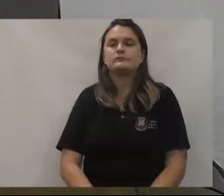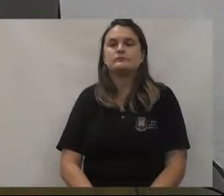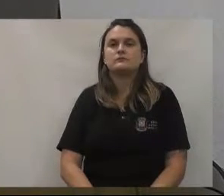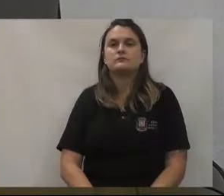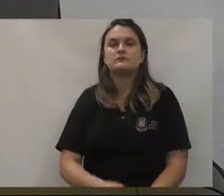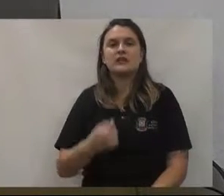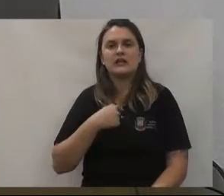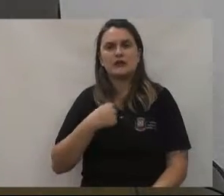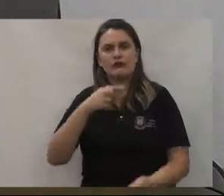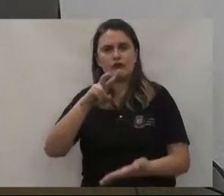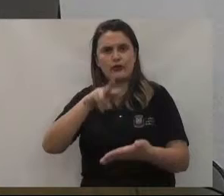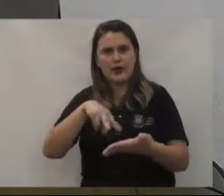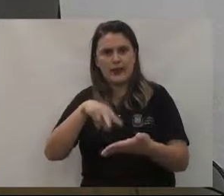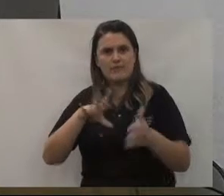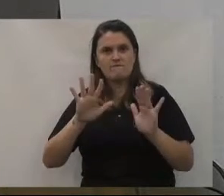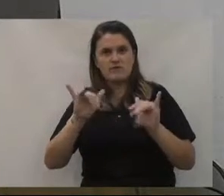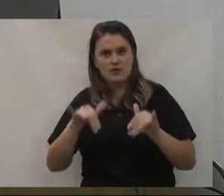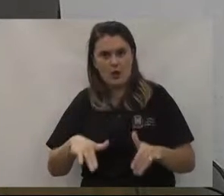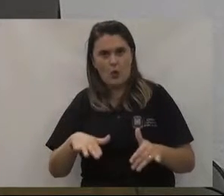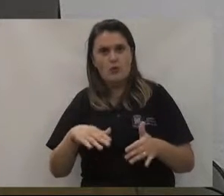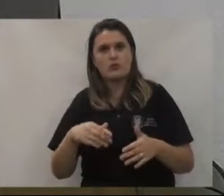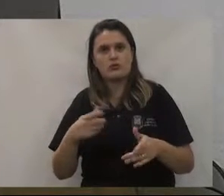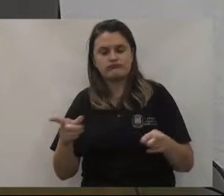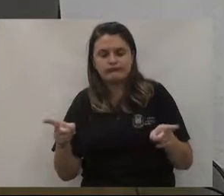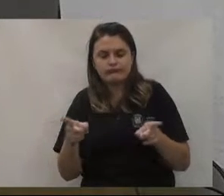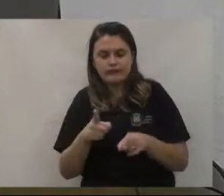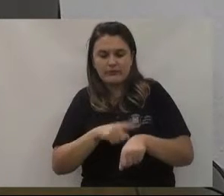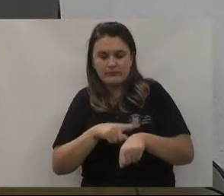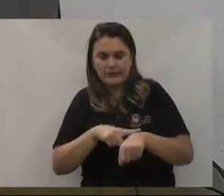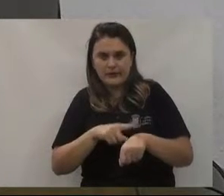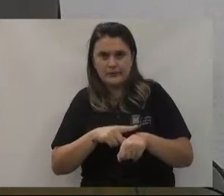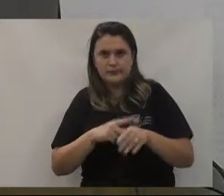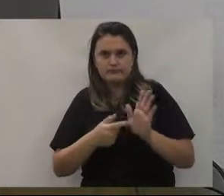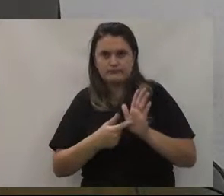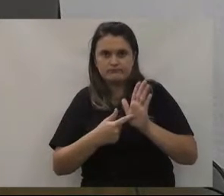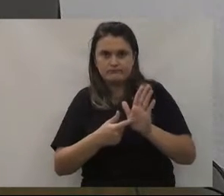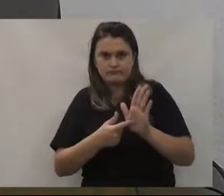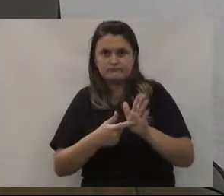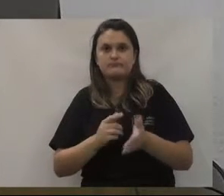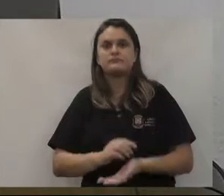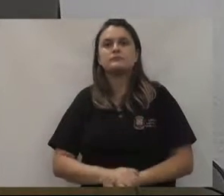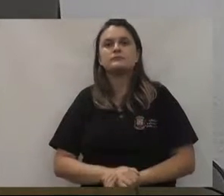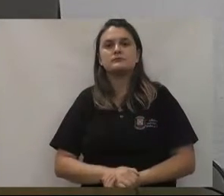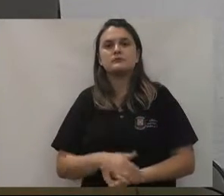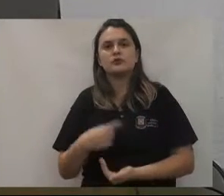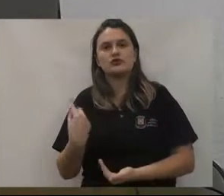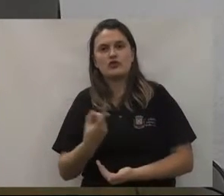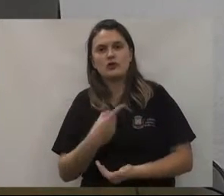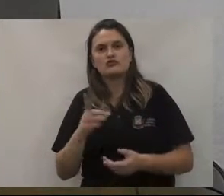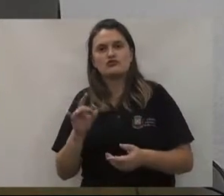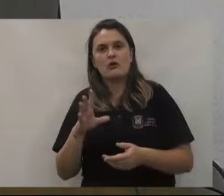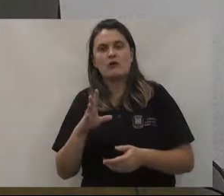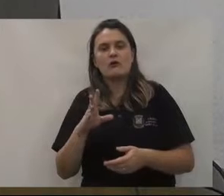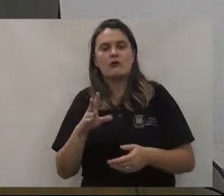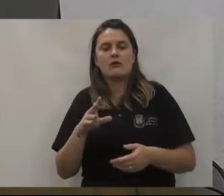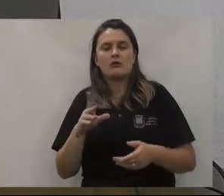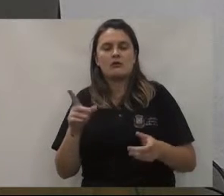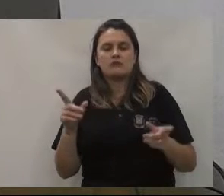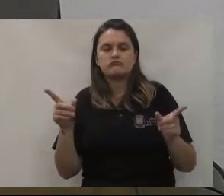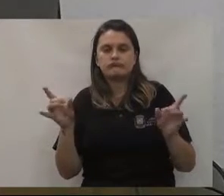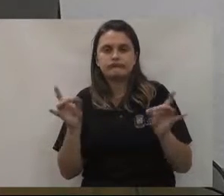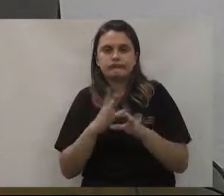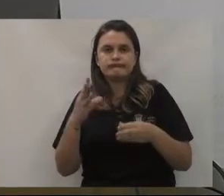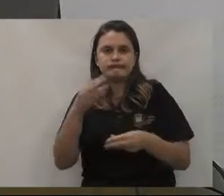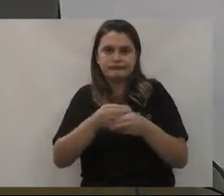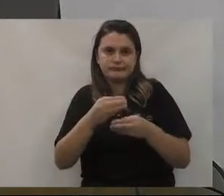Então, eu vou ler uma parte aqui só final, porque, digamos assim, a apresentação é mais ou menos essa, e vamos só